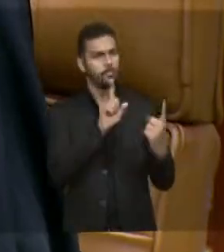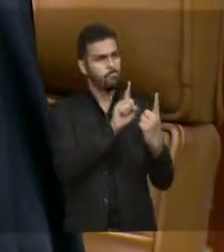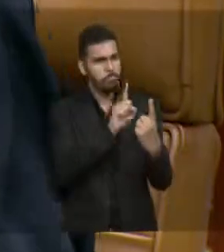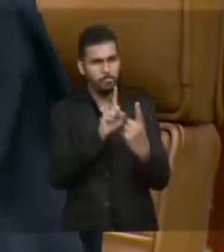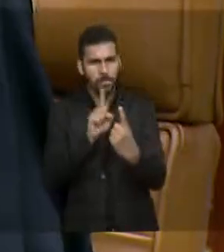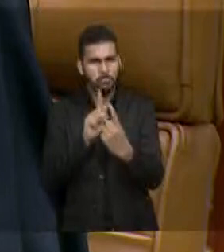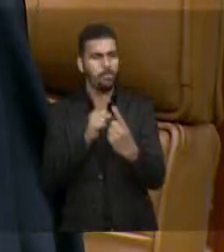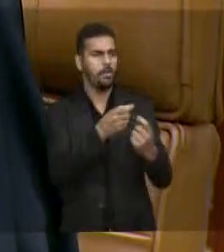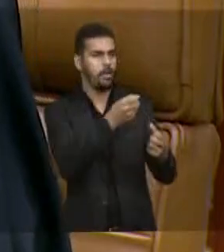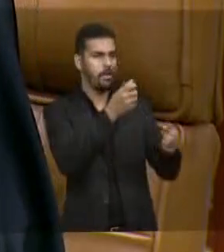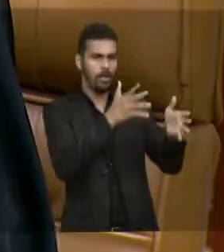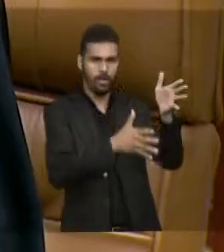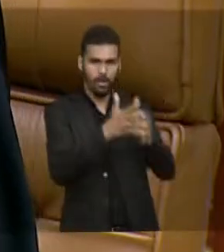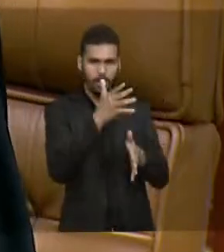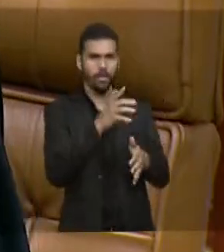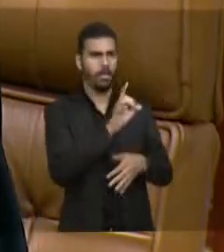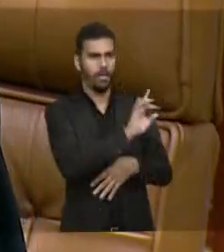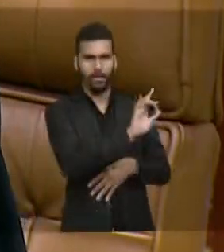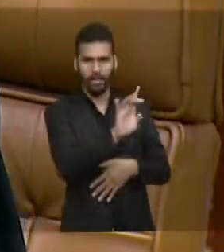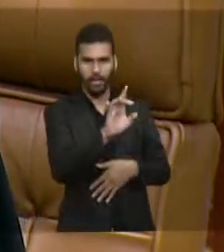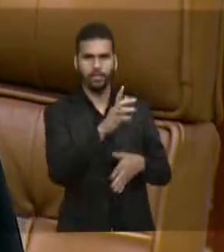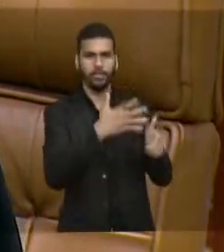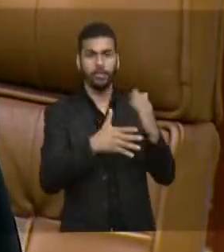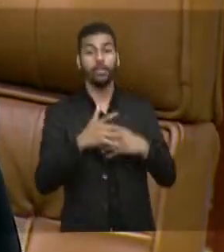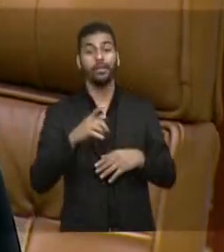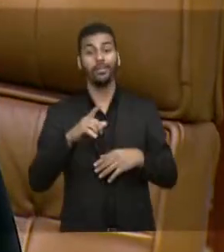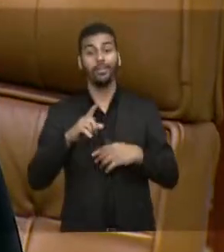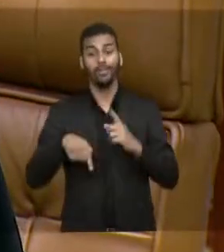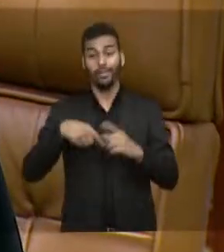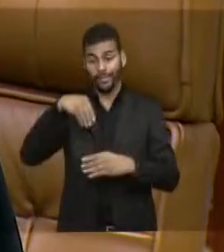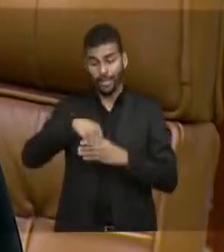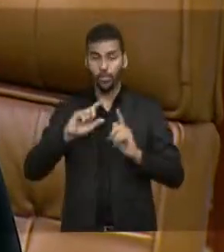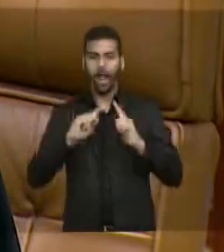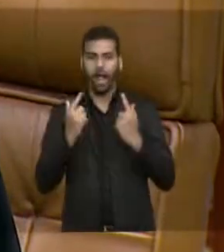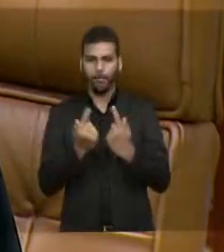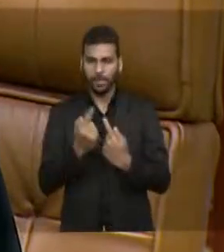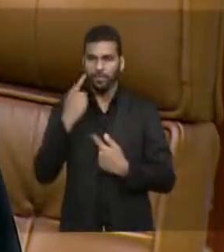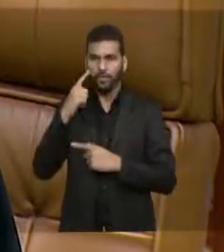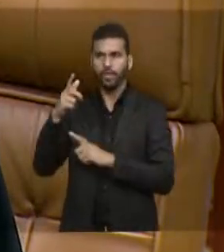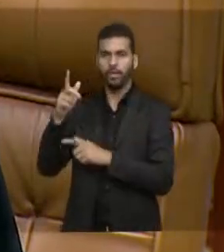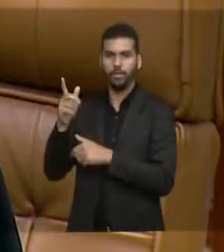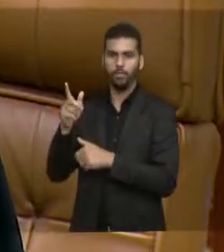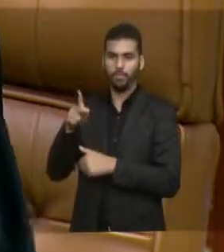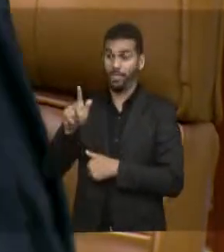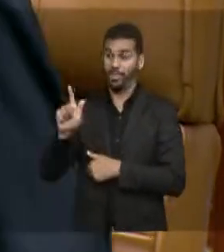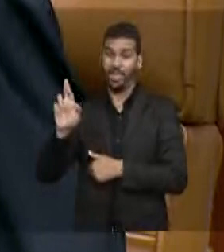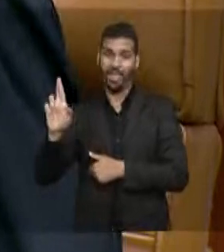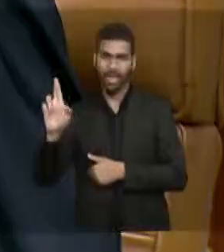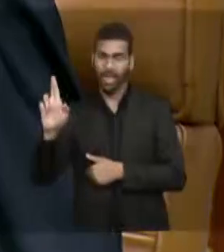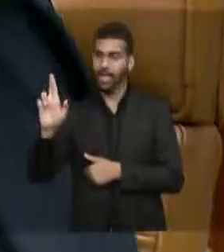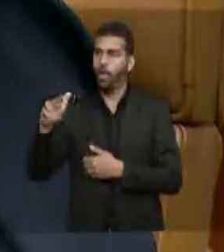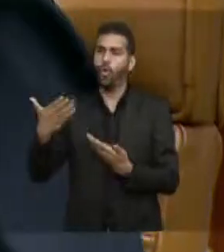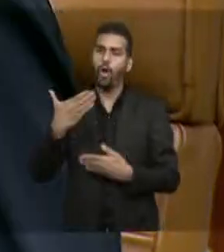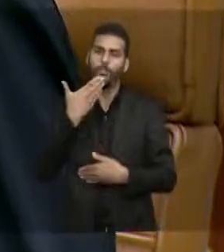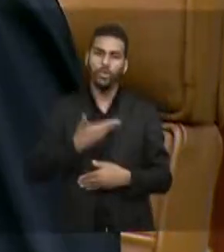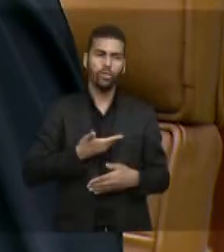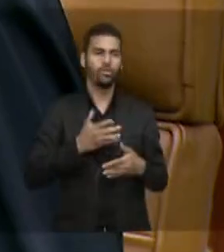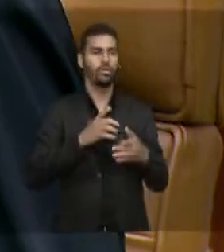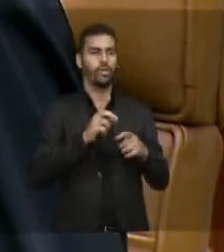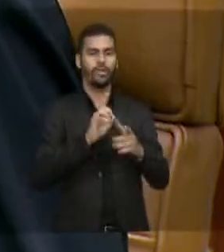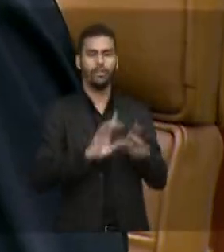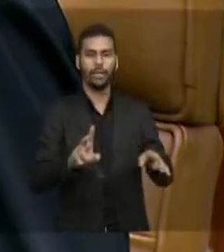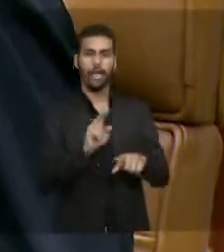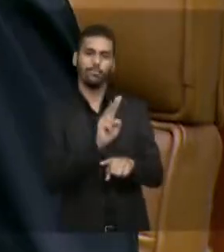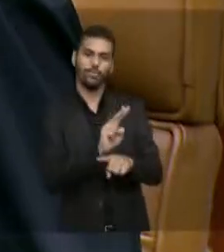Custódia é o gabinete passou a ouvir a procuradoria geral sobre os pedidos de liberdade provisória ao mesmo tempo que